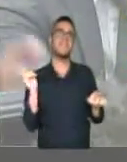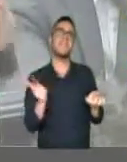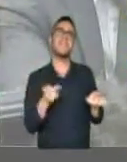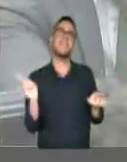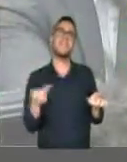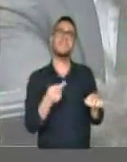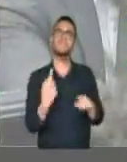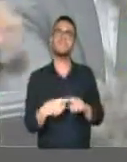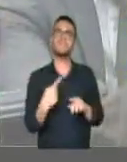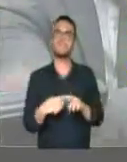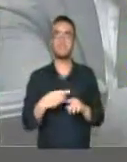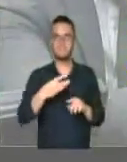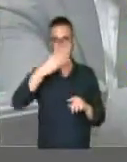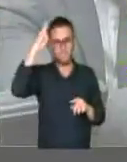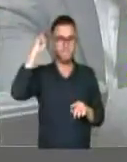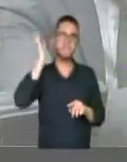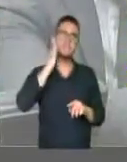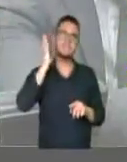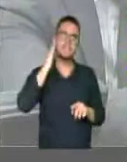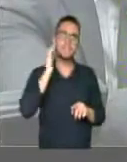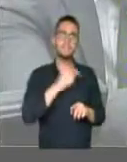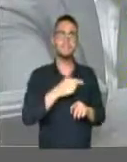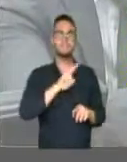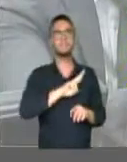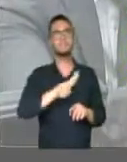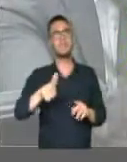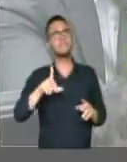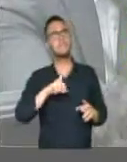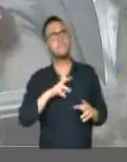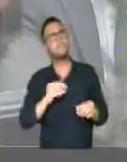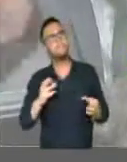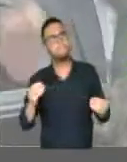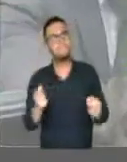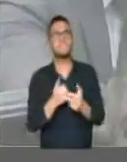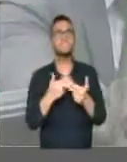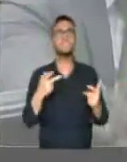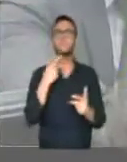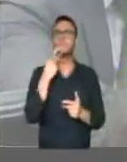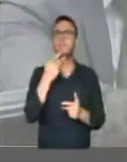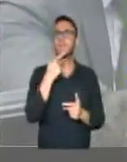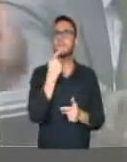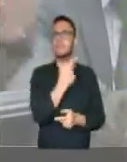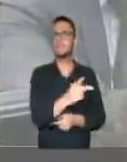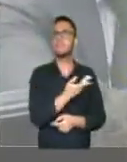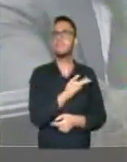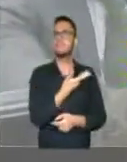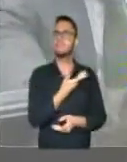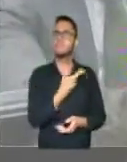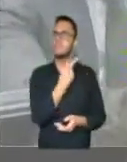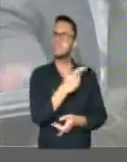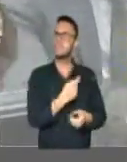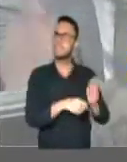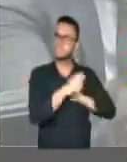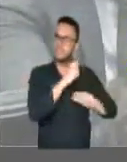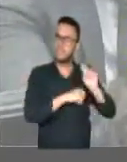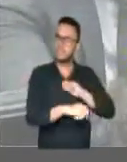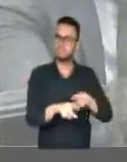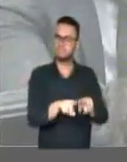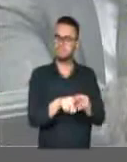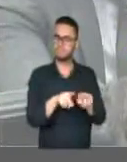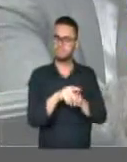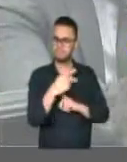nome tem muitas verdades a respeito dele e das suas amizades e dos seus negócios e